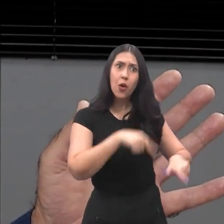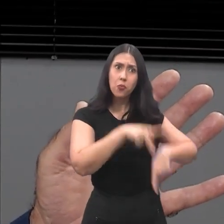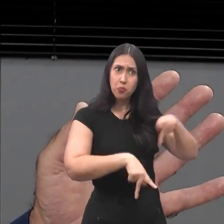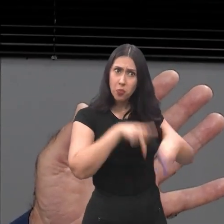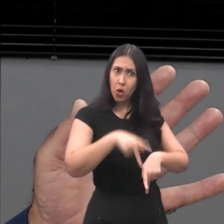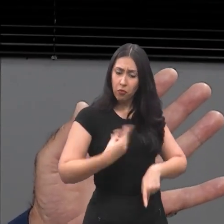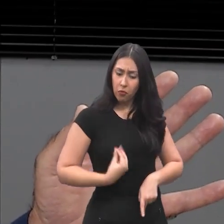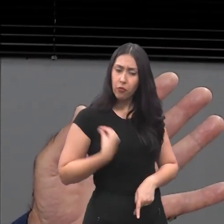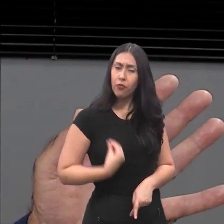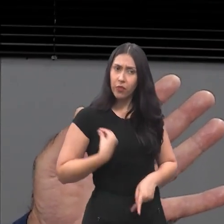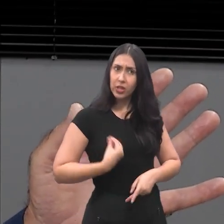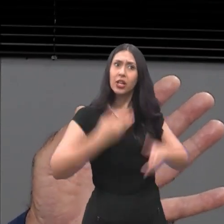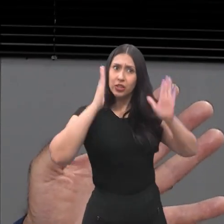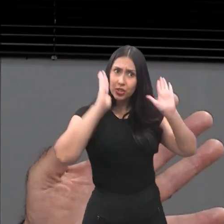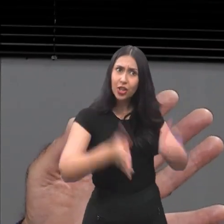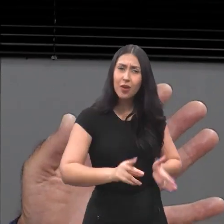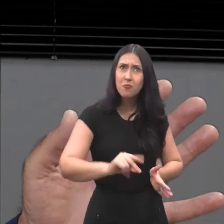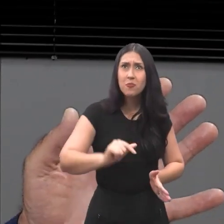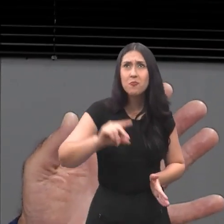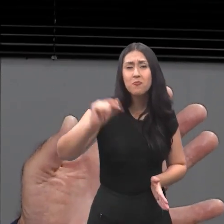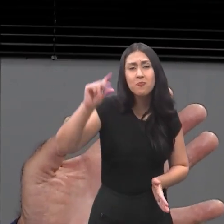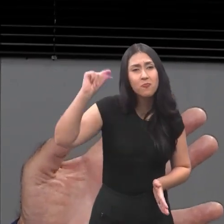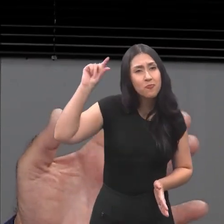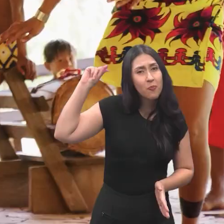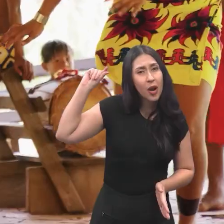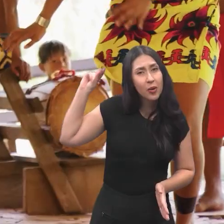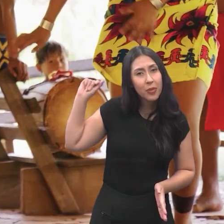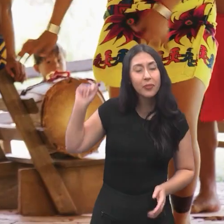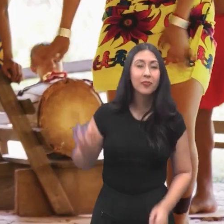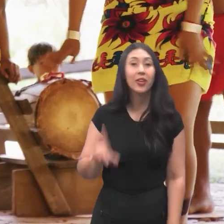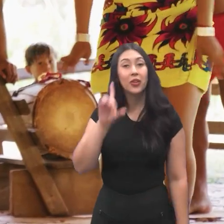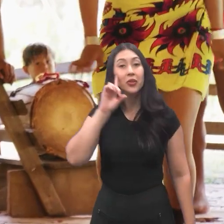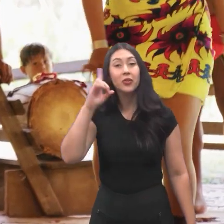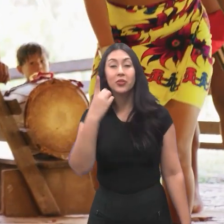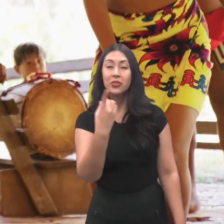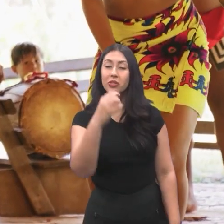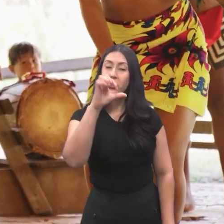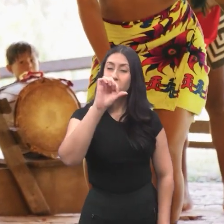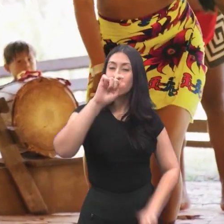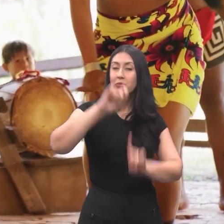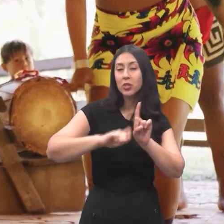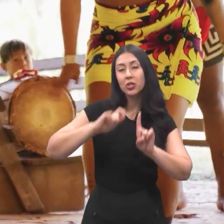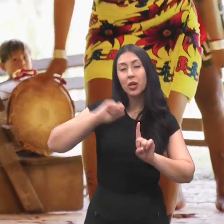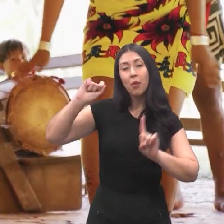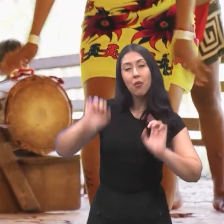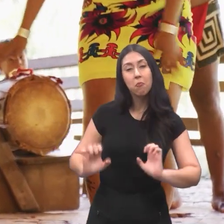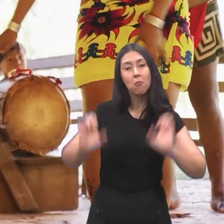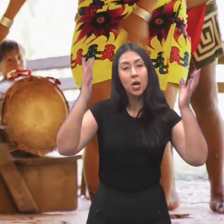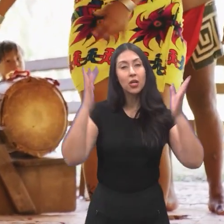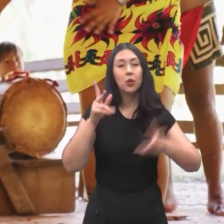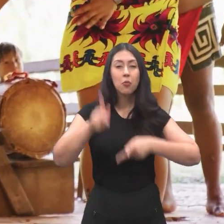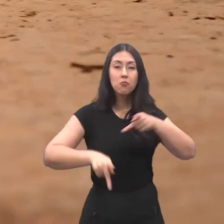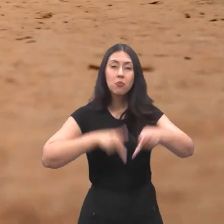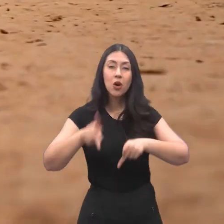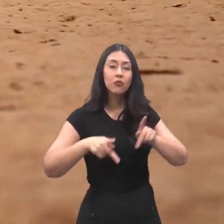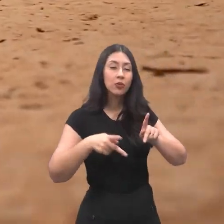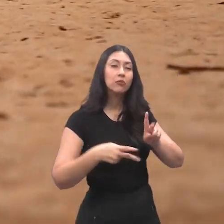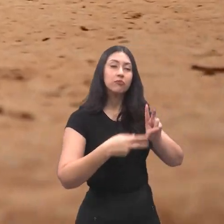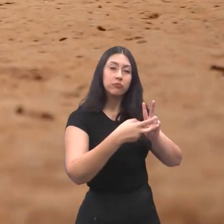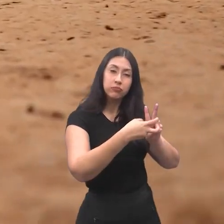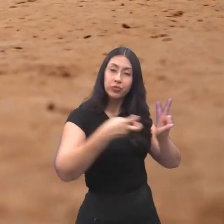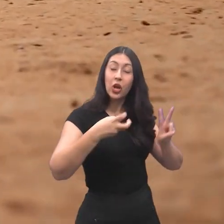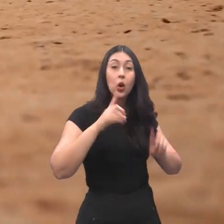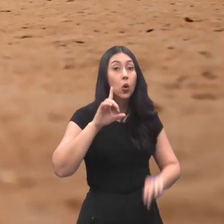de pessoas aqui vivendo há milhares de anos. Em 19 de abril é celebrado o Dia dos Povos Indígenas, uma